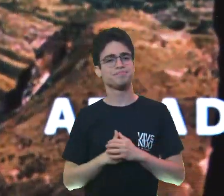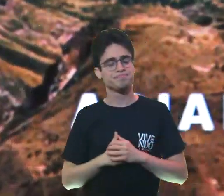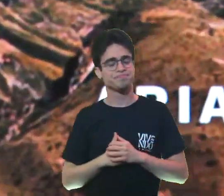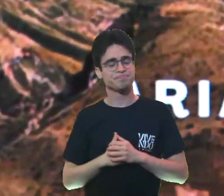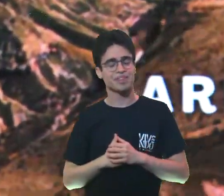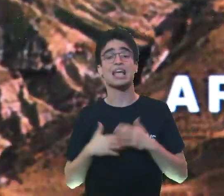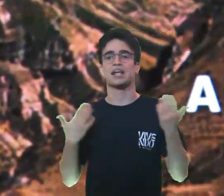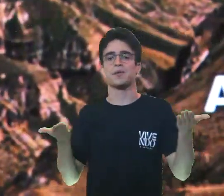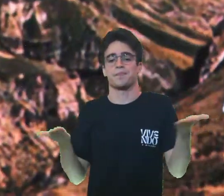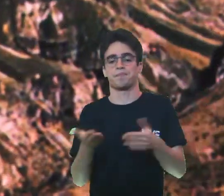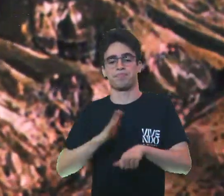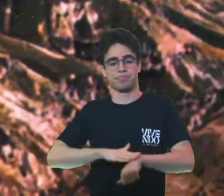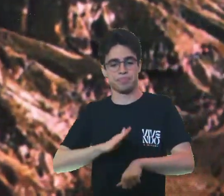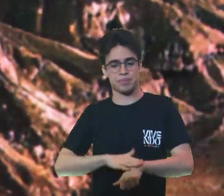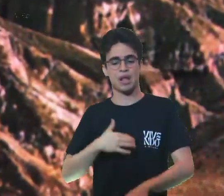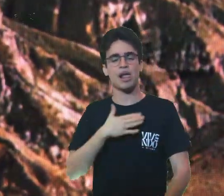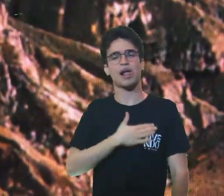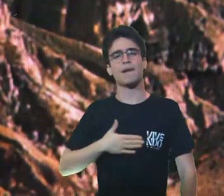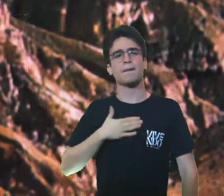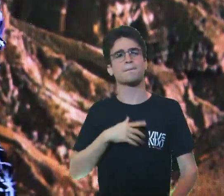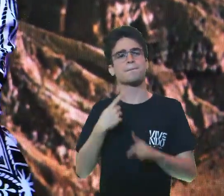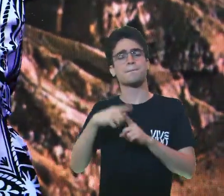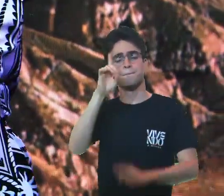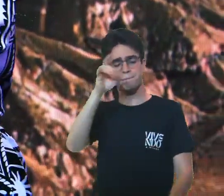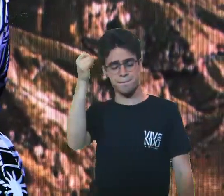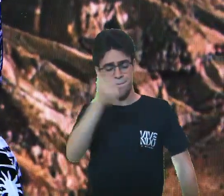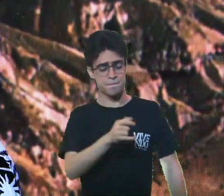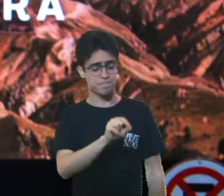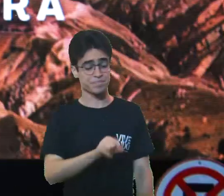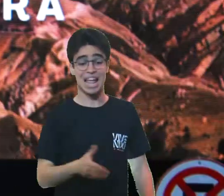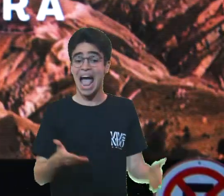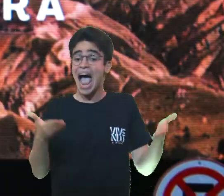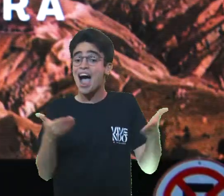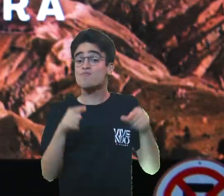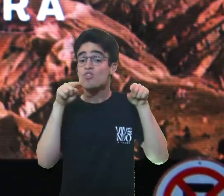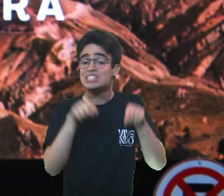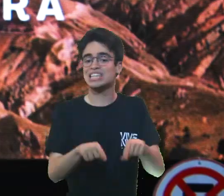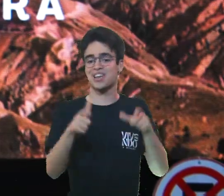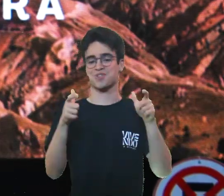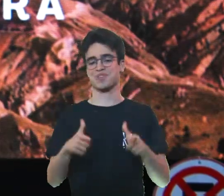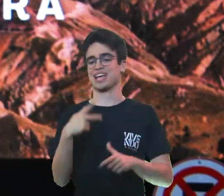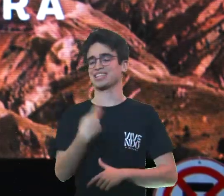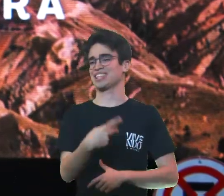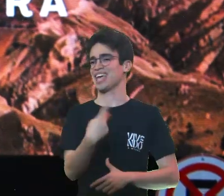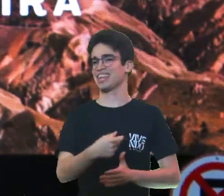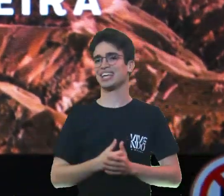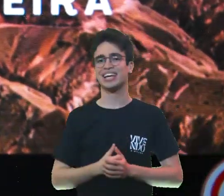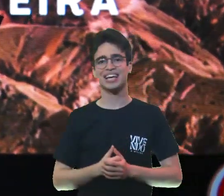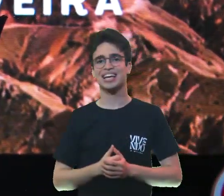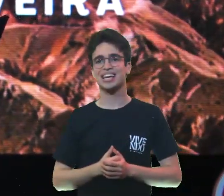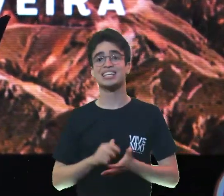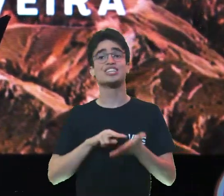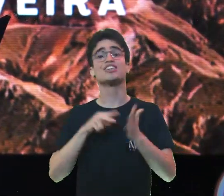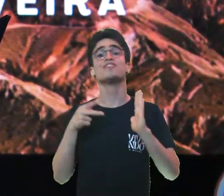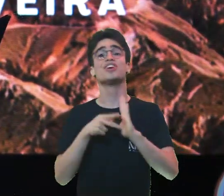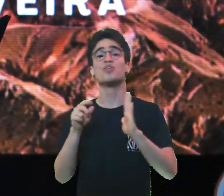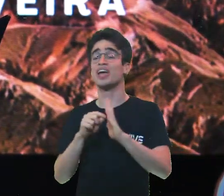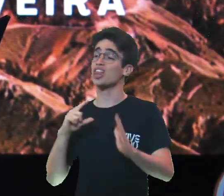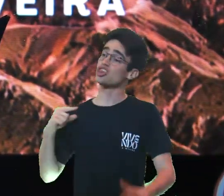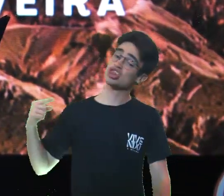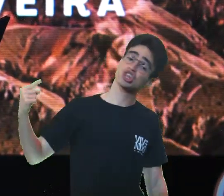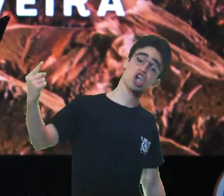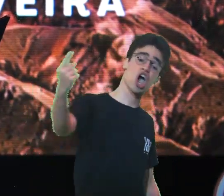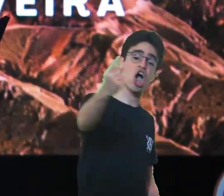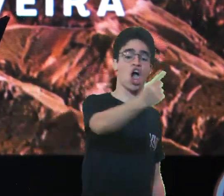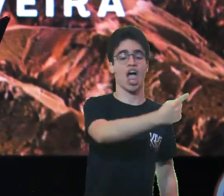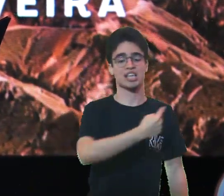muito desse momento, porque Deus diz: de onde você está? Ele está incluindo todos nós nesse